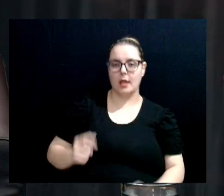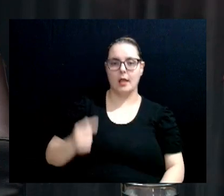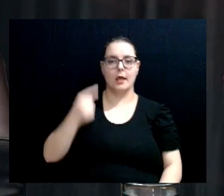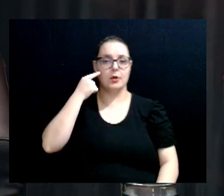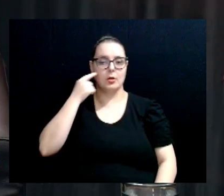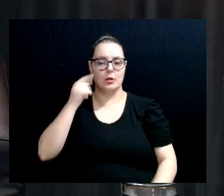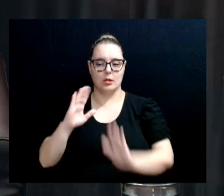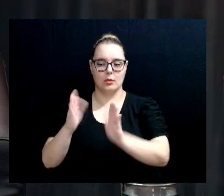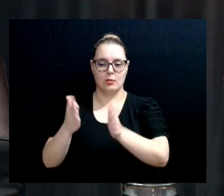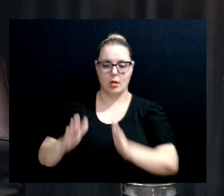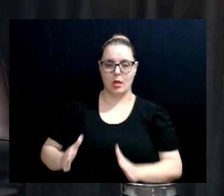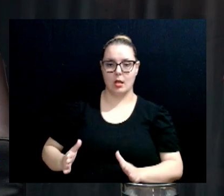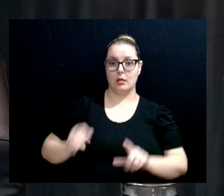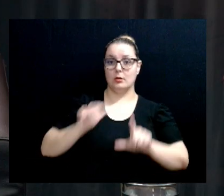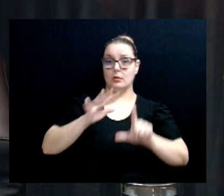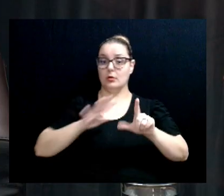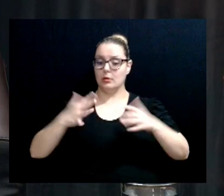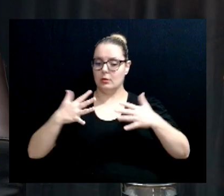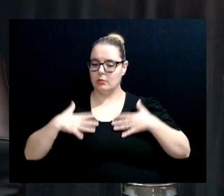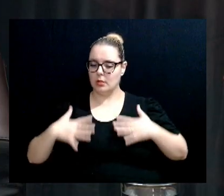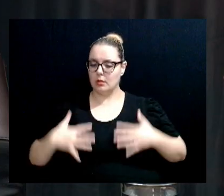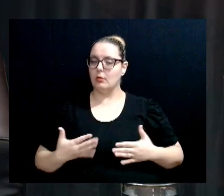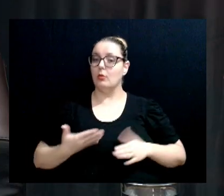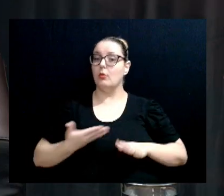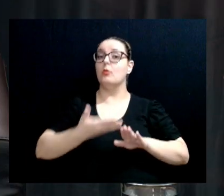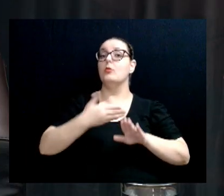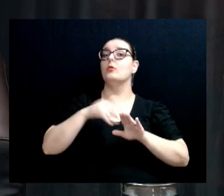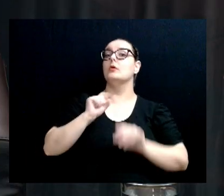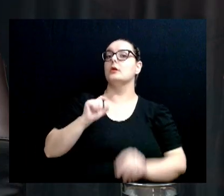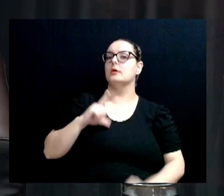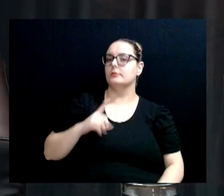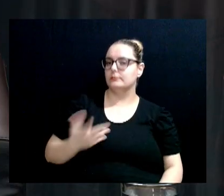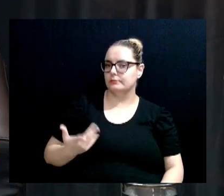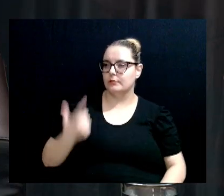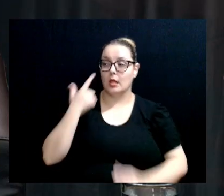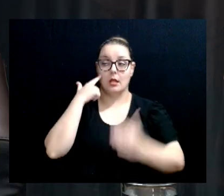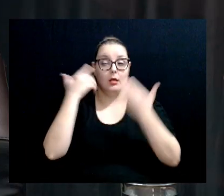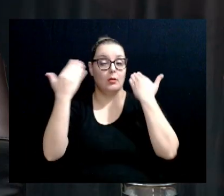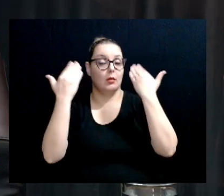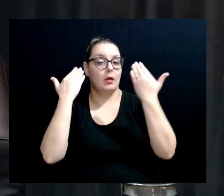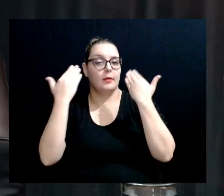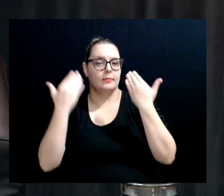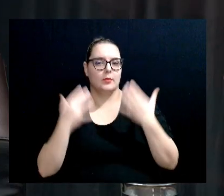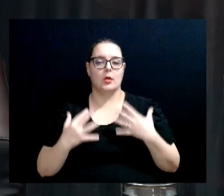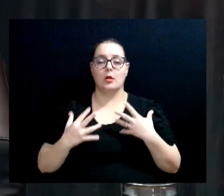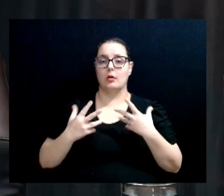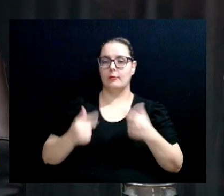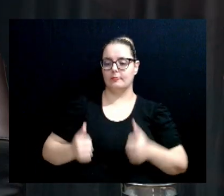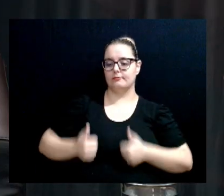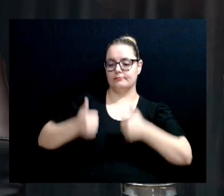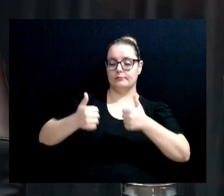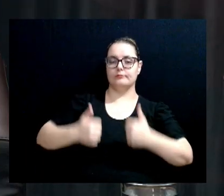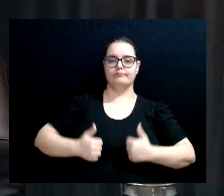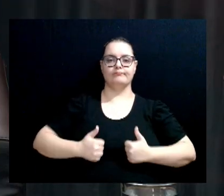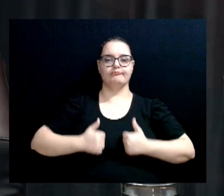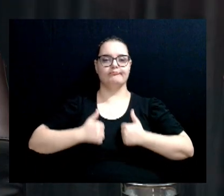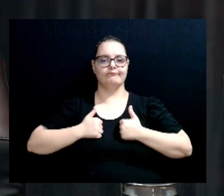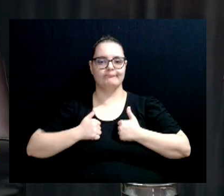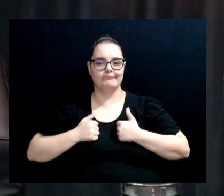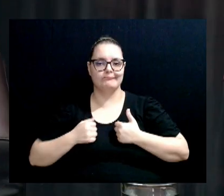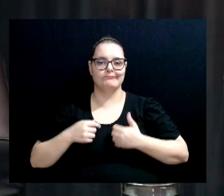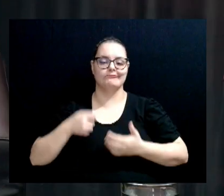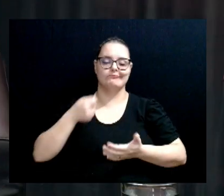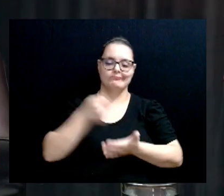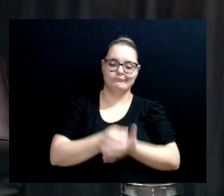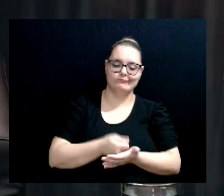que está por detrás disso, né? Então, de repente está tudo ok, mas a autoestima ainda vem ali, o sofrimento ainda